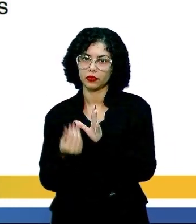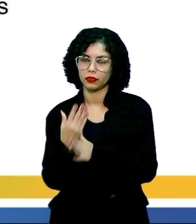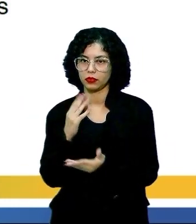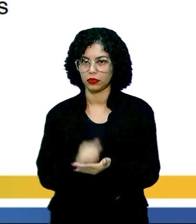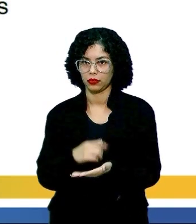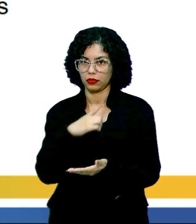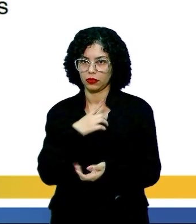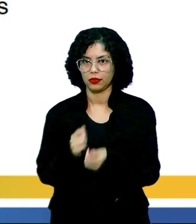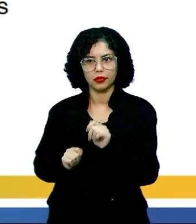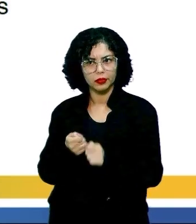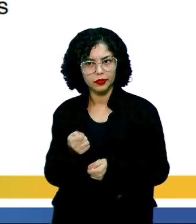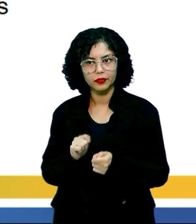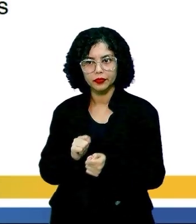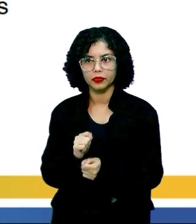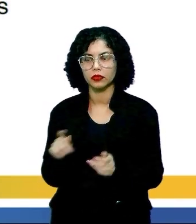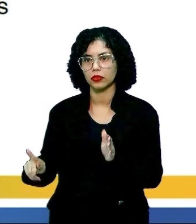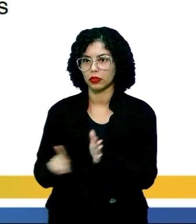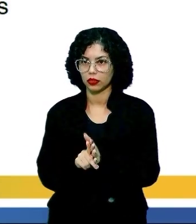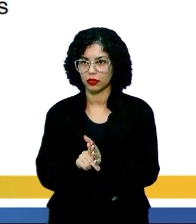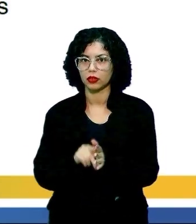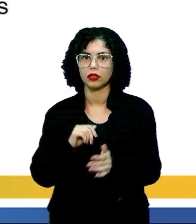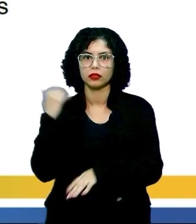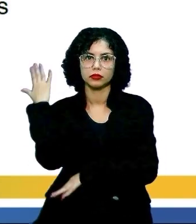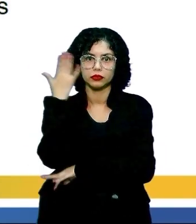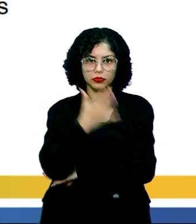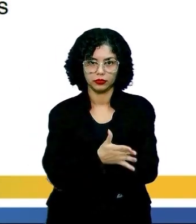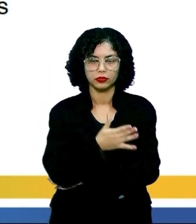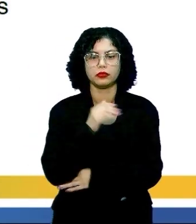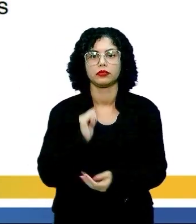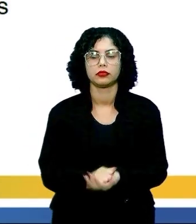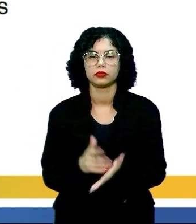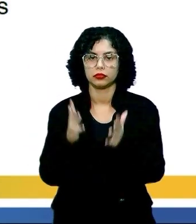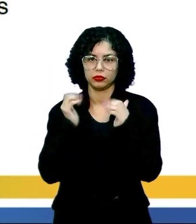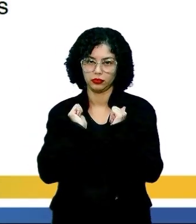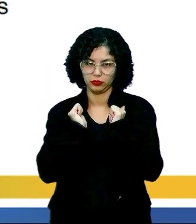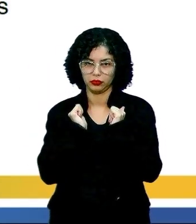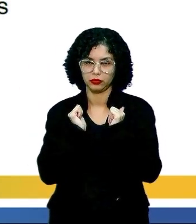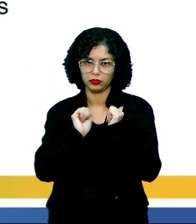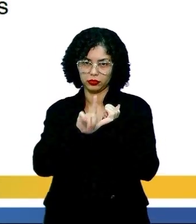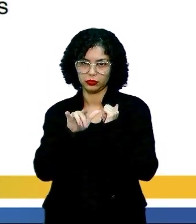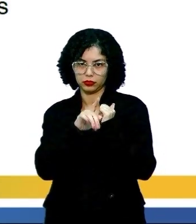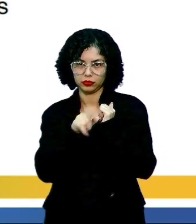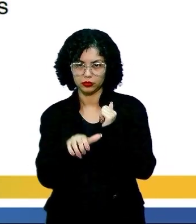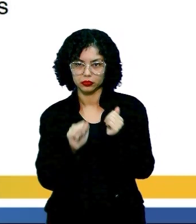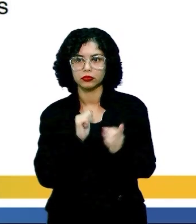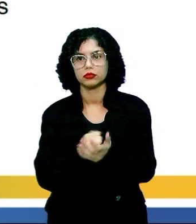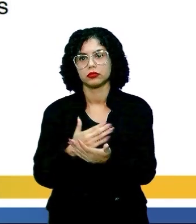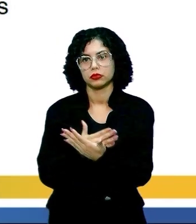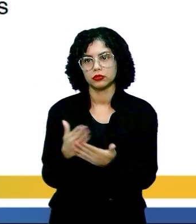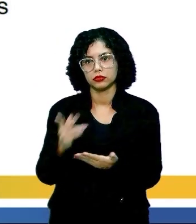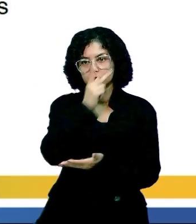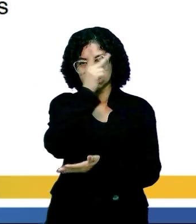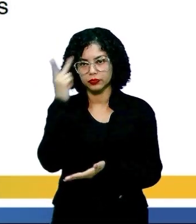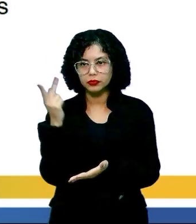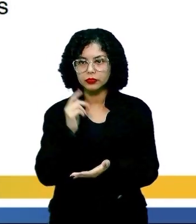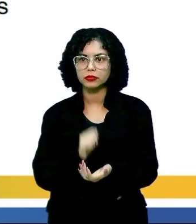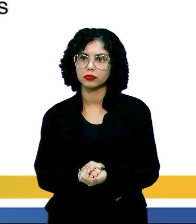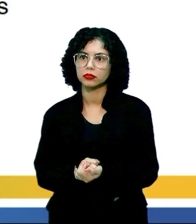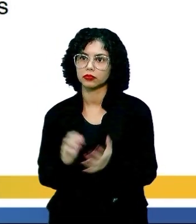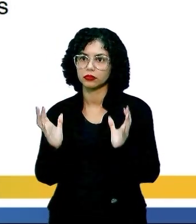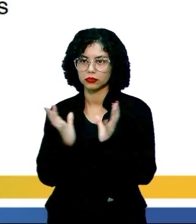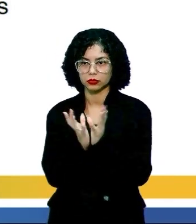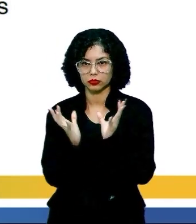da produção, no que tange ao controle sobre o próprio esforço e do direito ao repouso e ao lazer, a